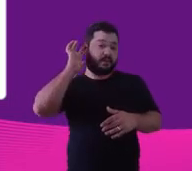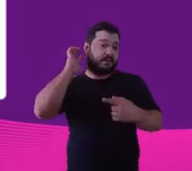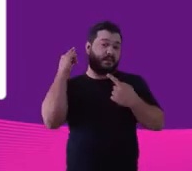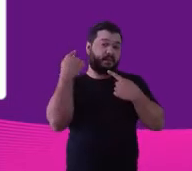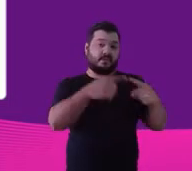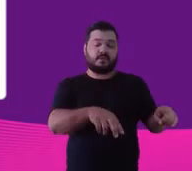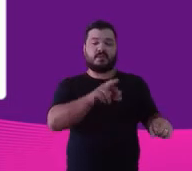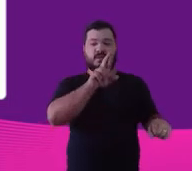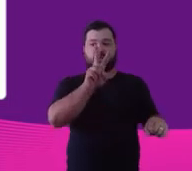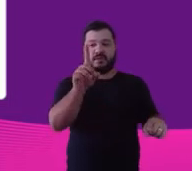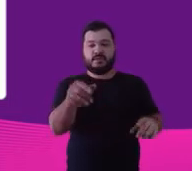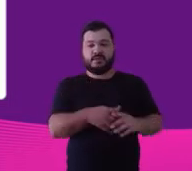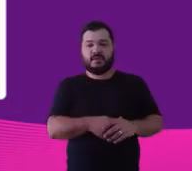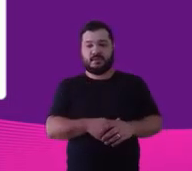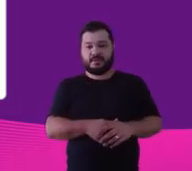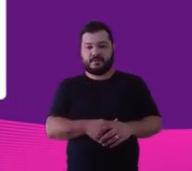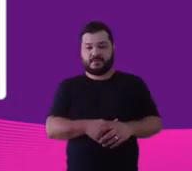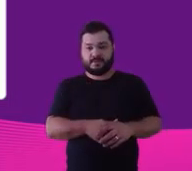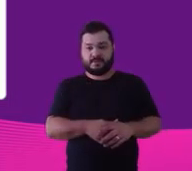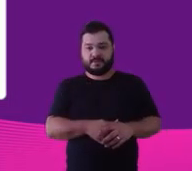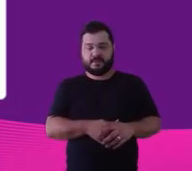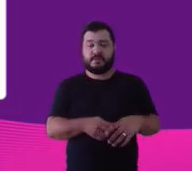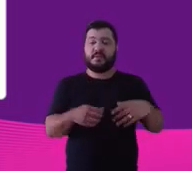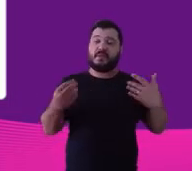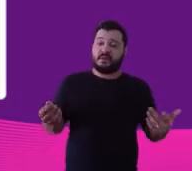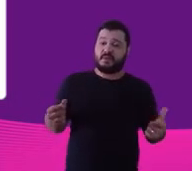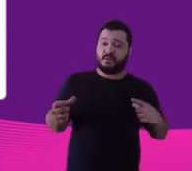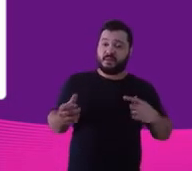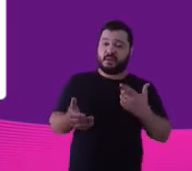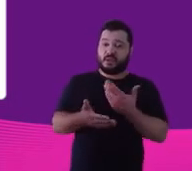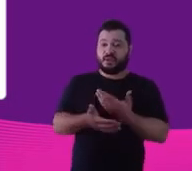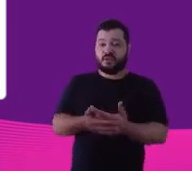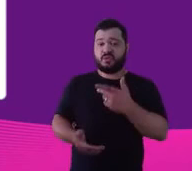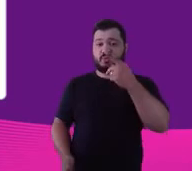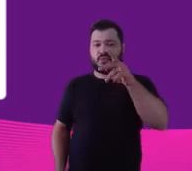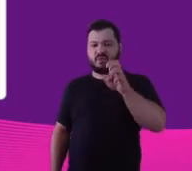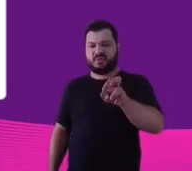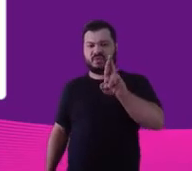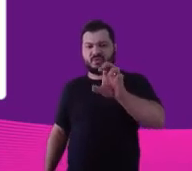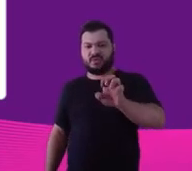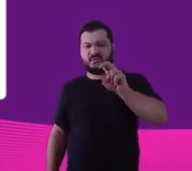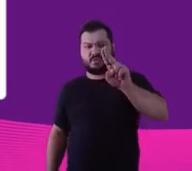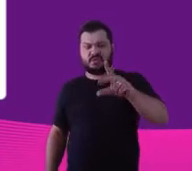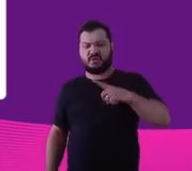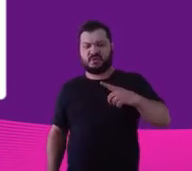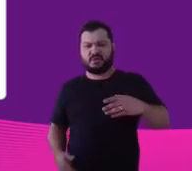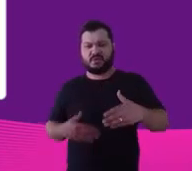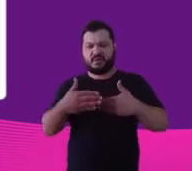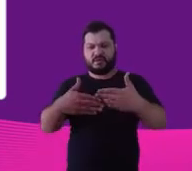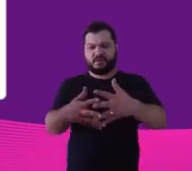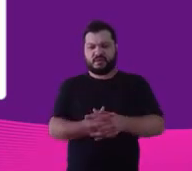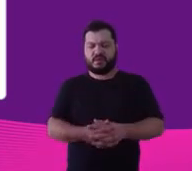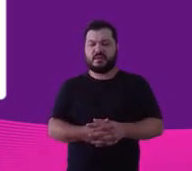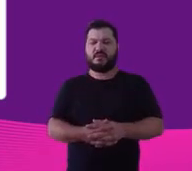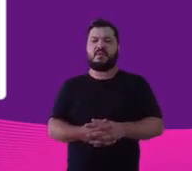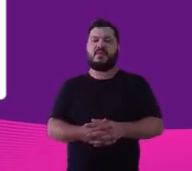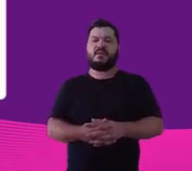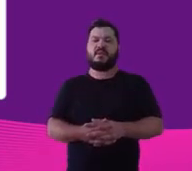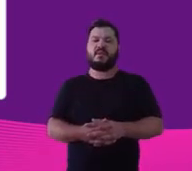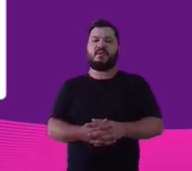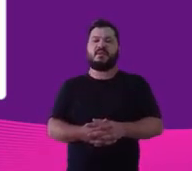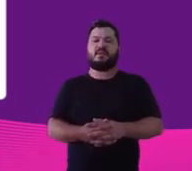o Red né então aqui tá o estudo ter seus né que tá em andamento então a gente é um susto o